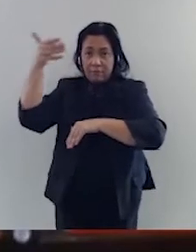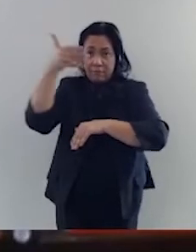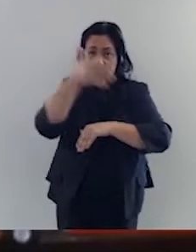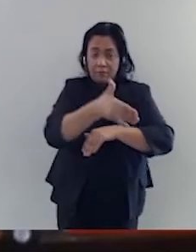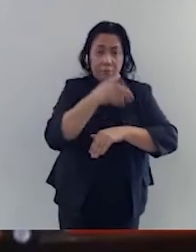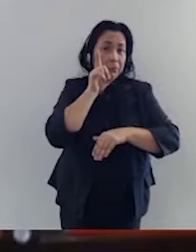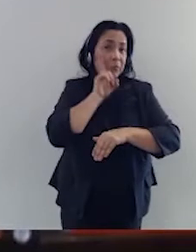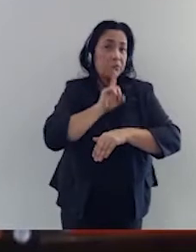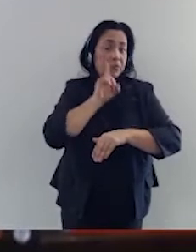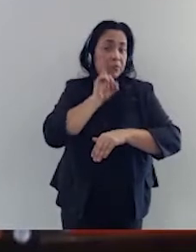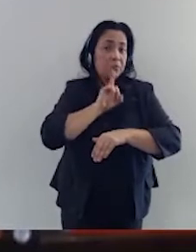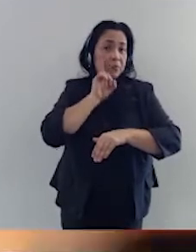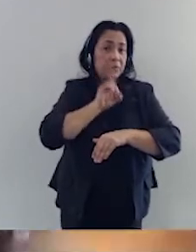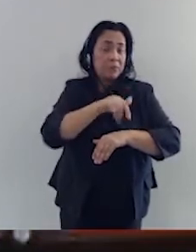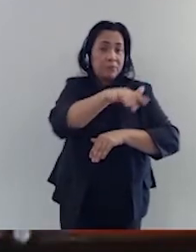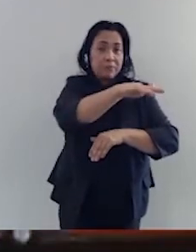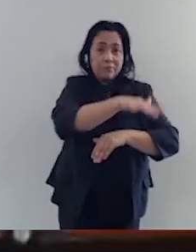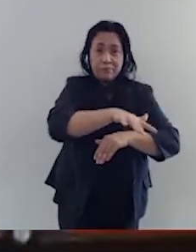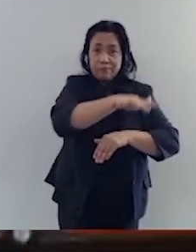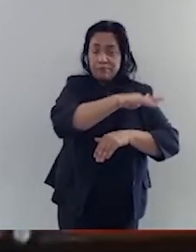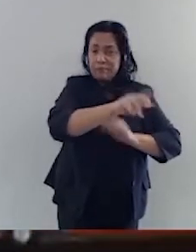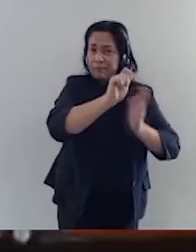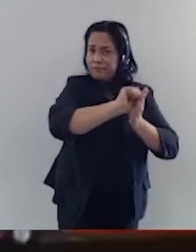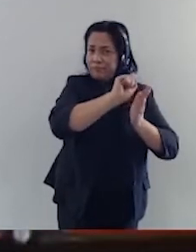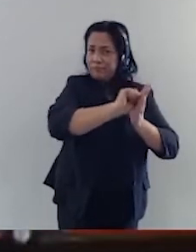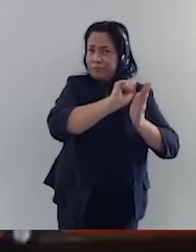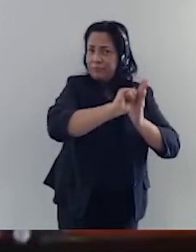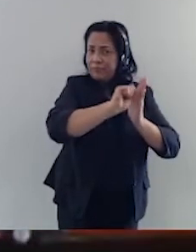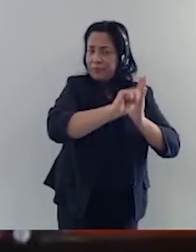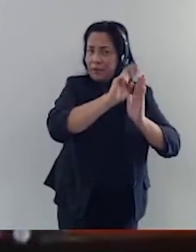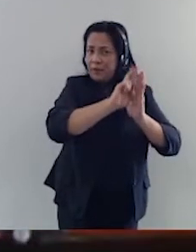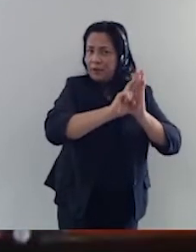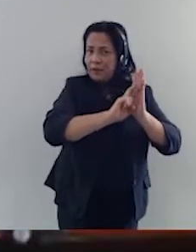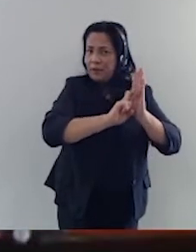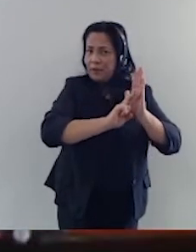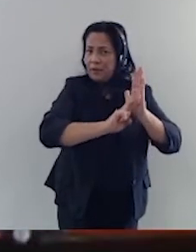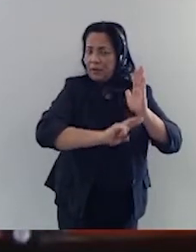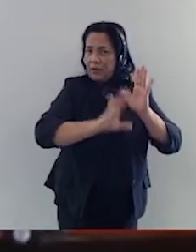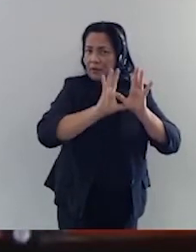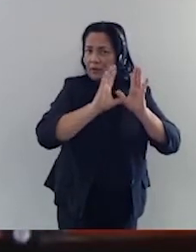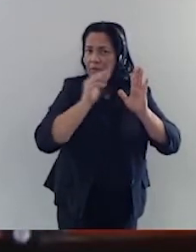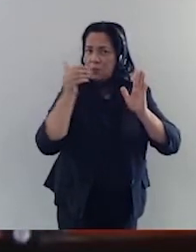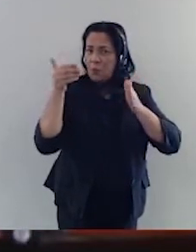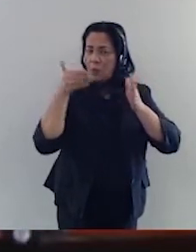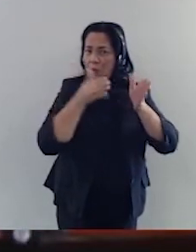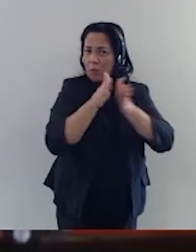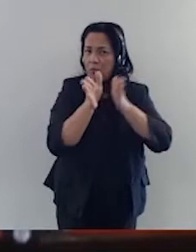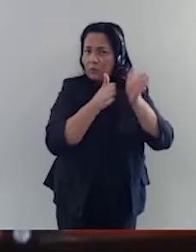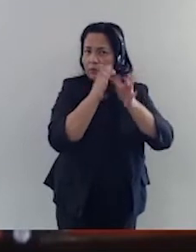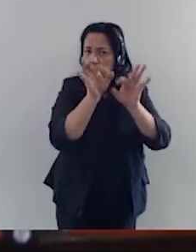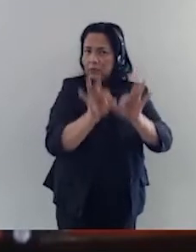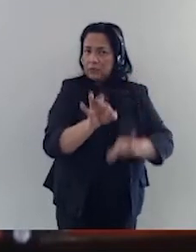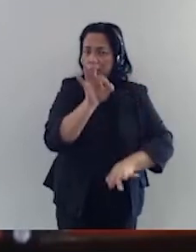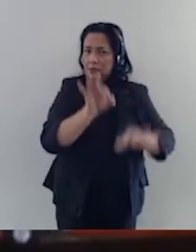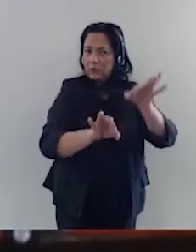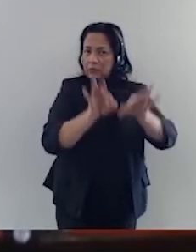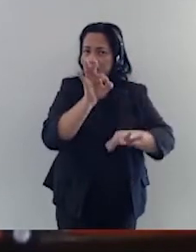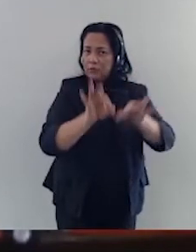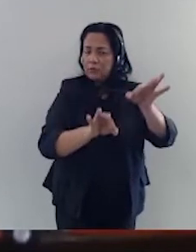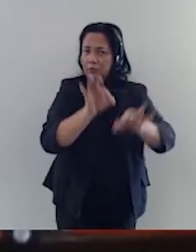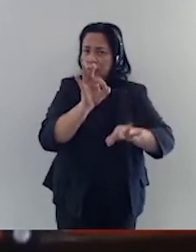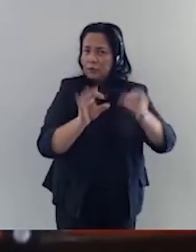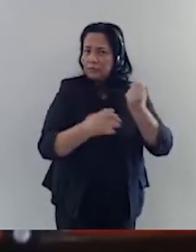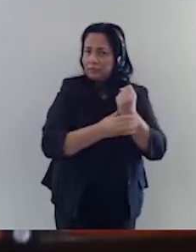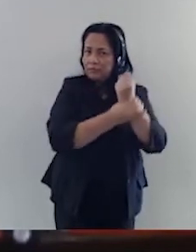onde escreve um notável relatório mundial sobre acesso à justiça e efetividade dos